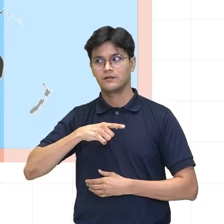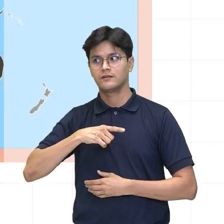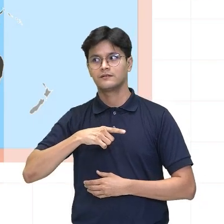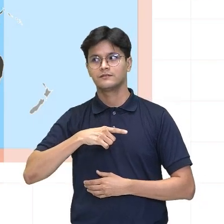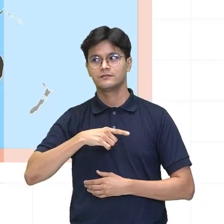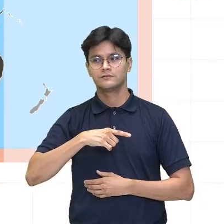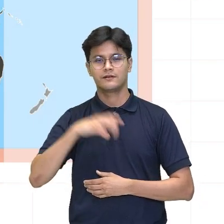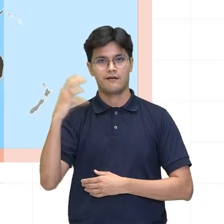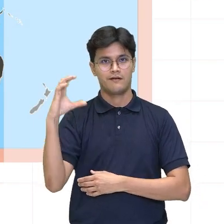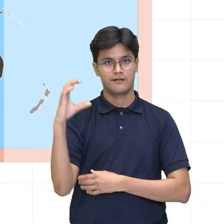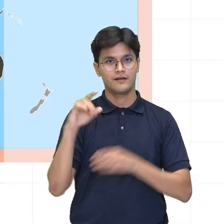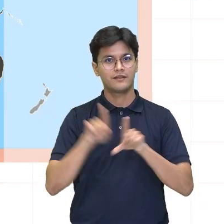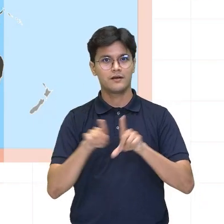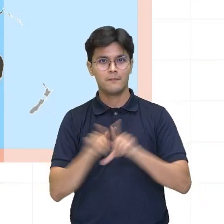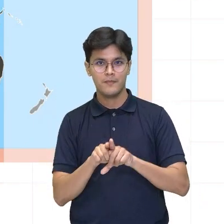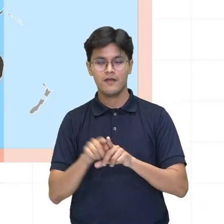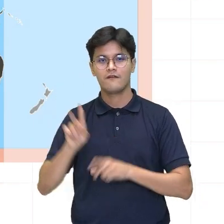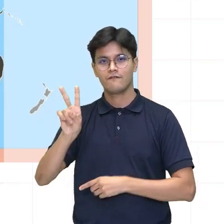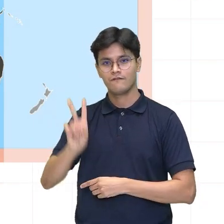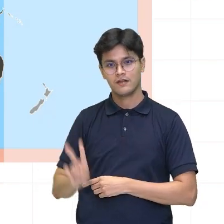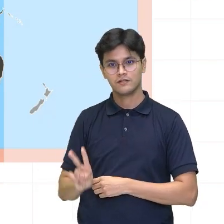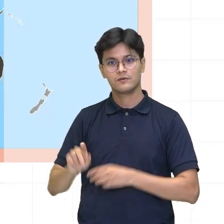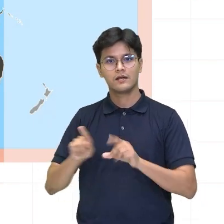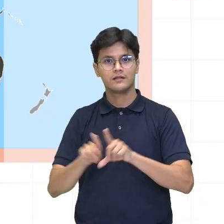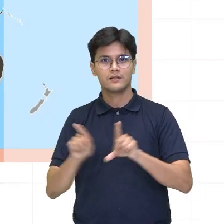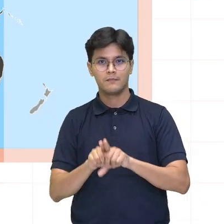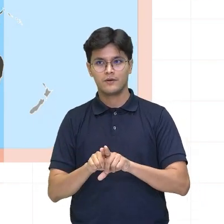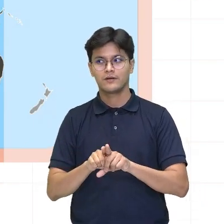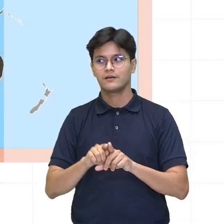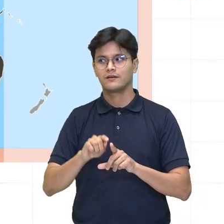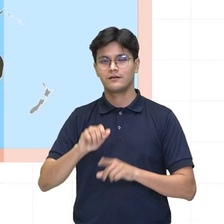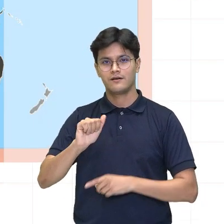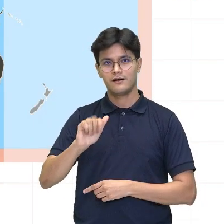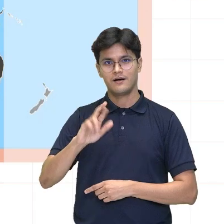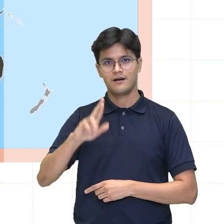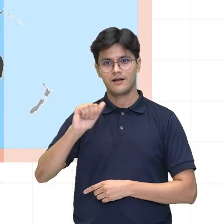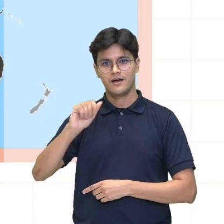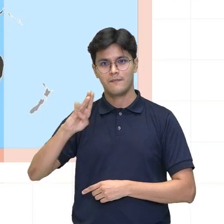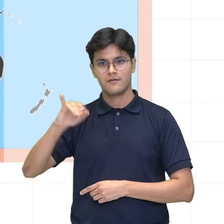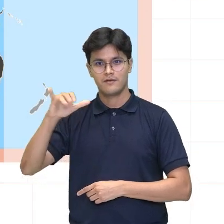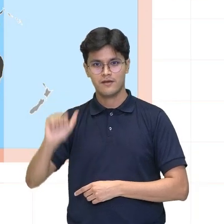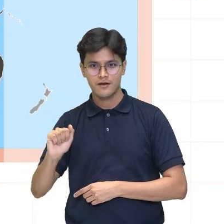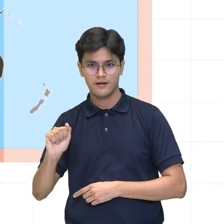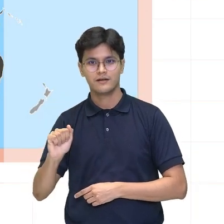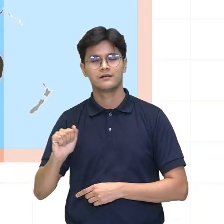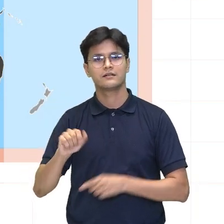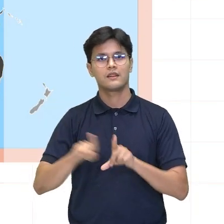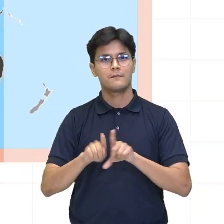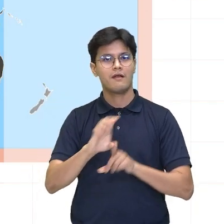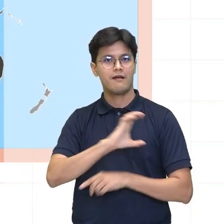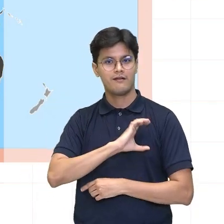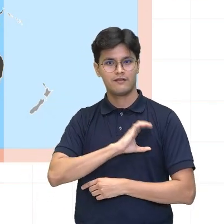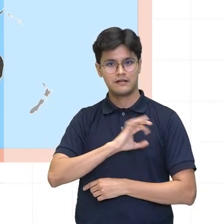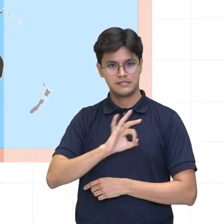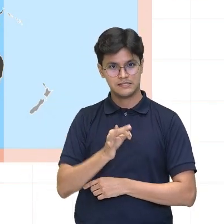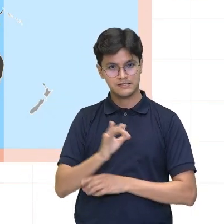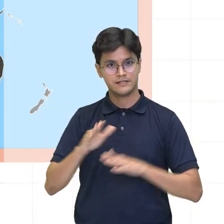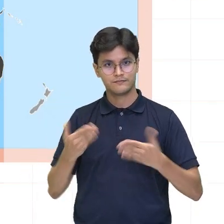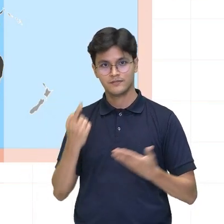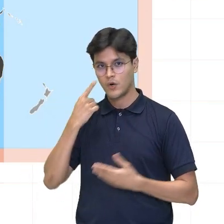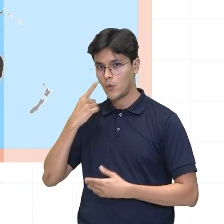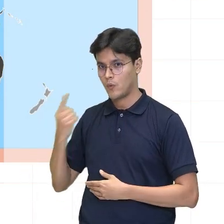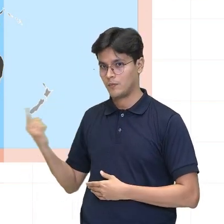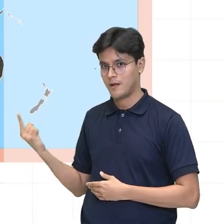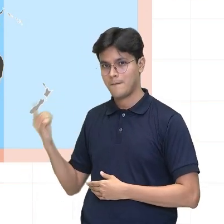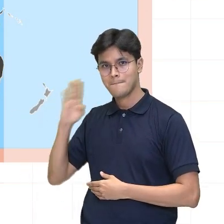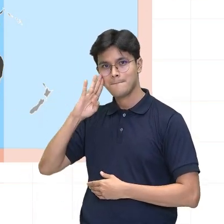Venezuela e a Arábia Saudita. É onde nós vamos encontrar as maiores reservas petrolíferas do mundo, né?